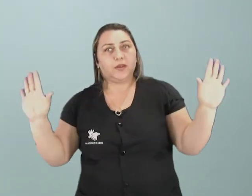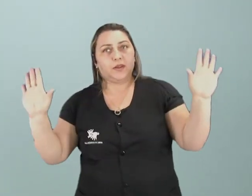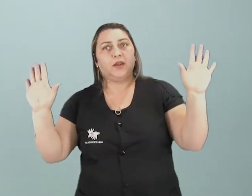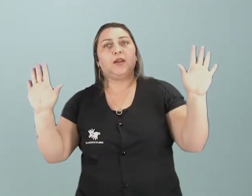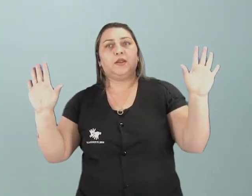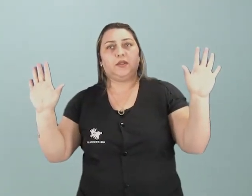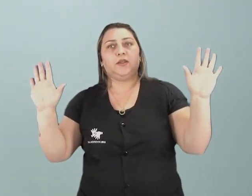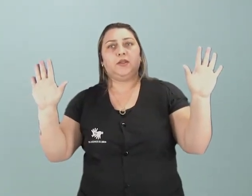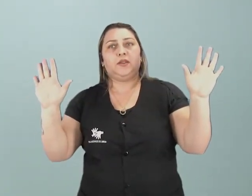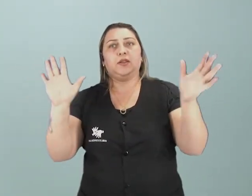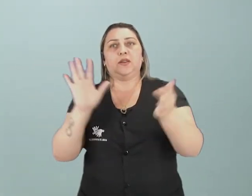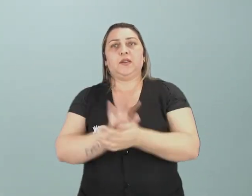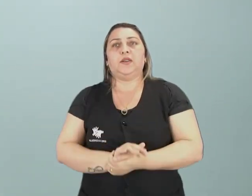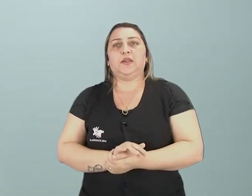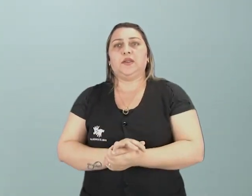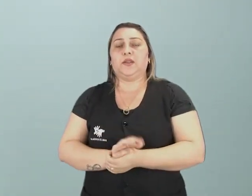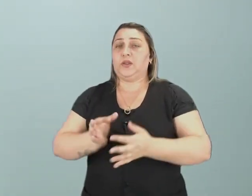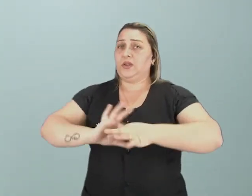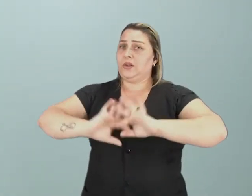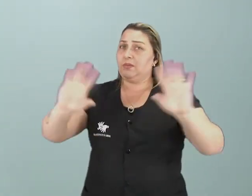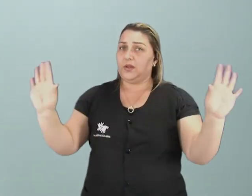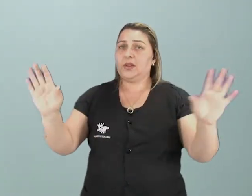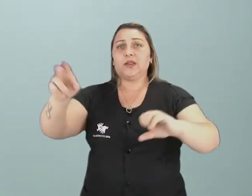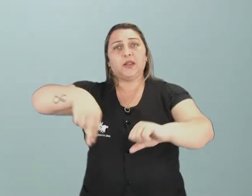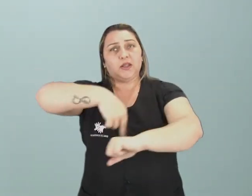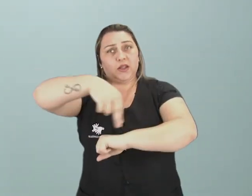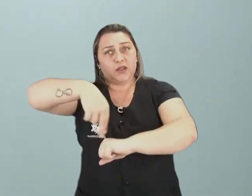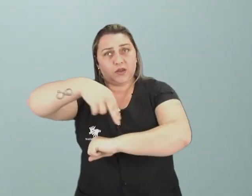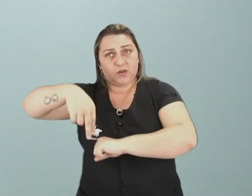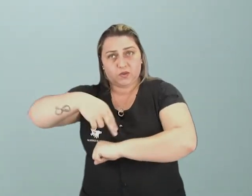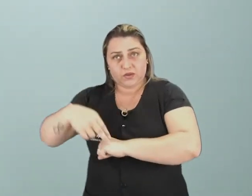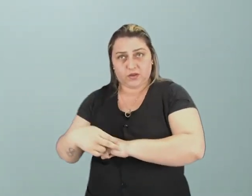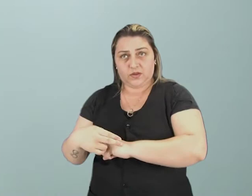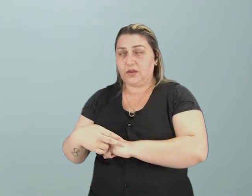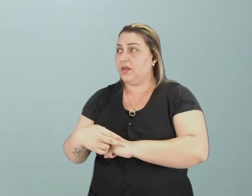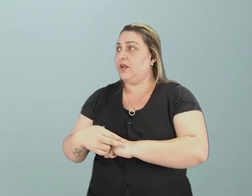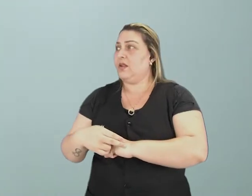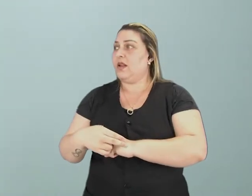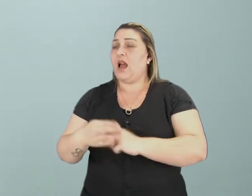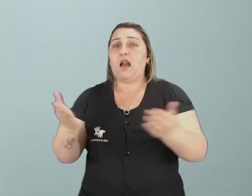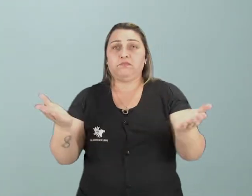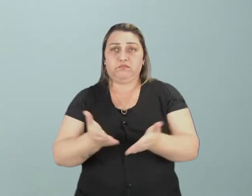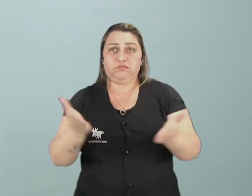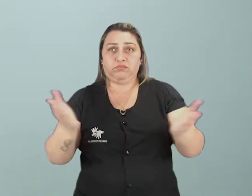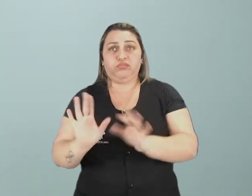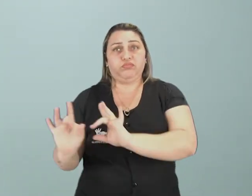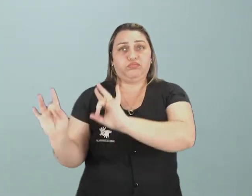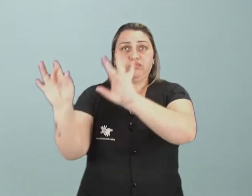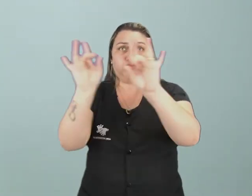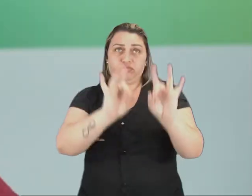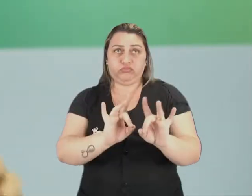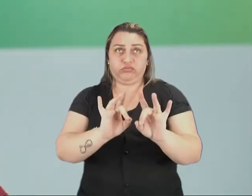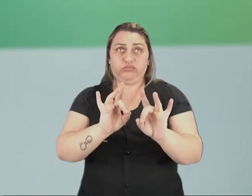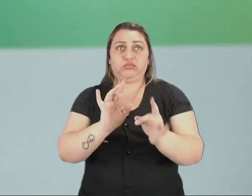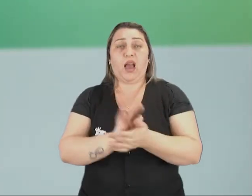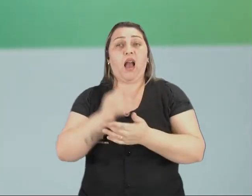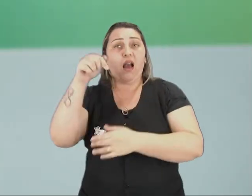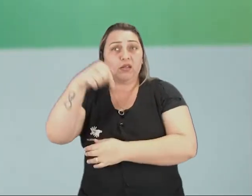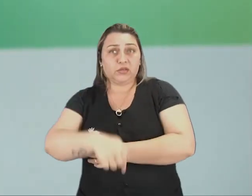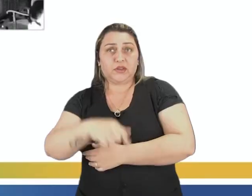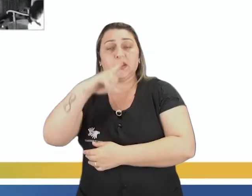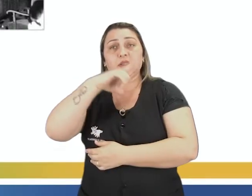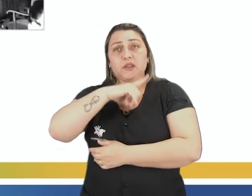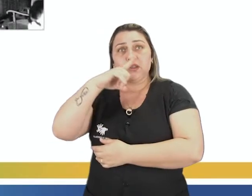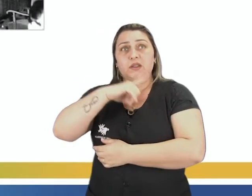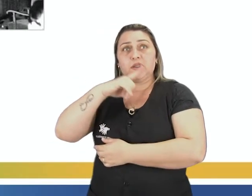que fosse aí de independência dessas nações. Então vamos lá tratar dos casos mais específicos, né? Aqui nós